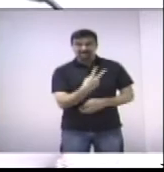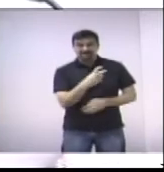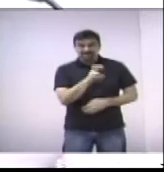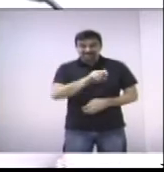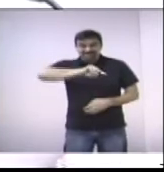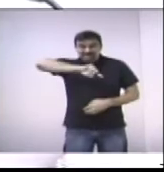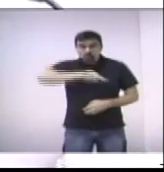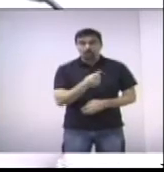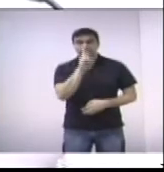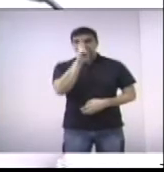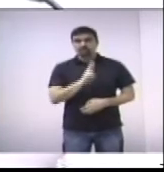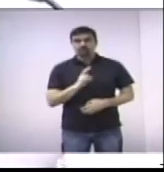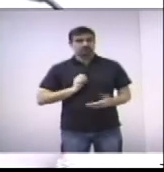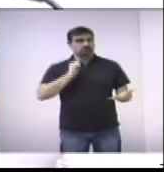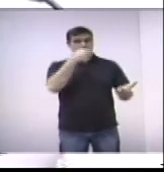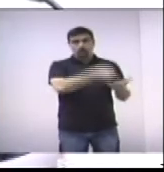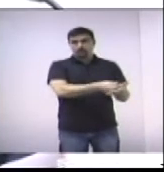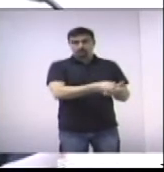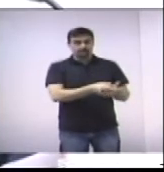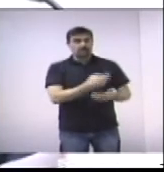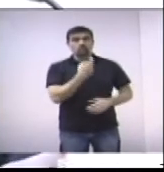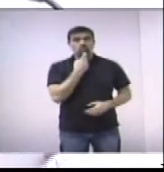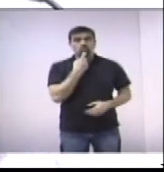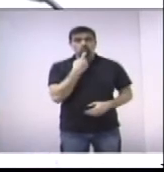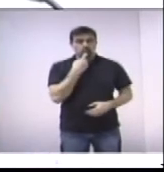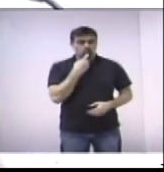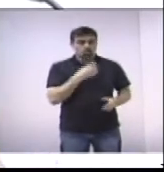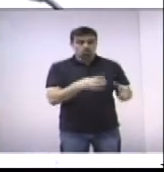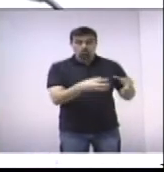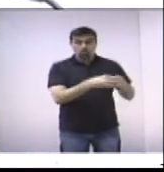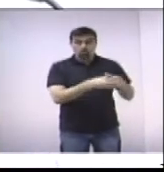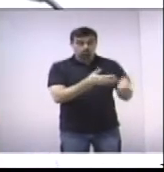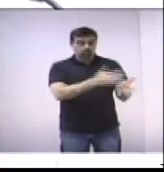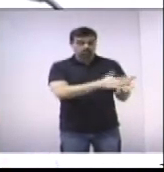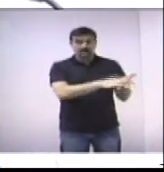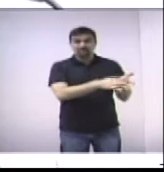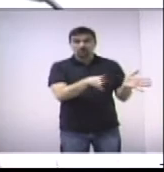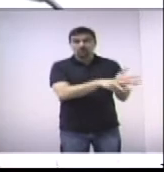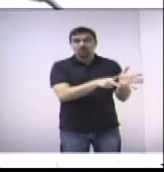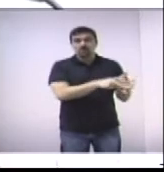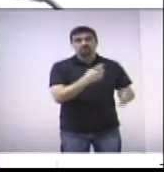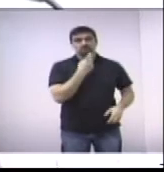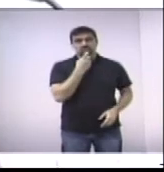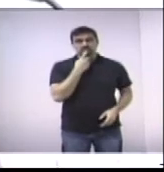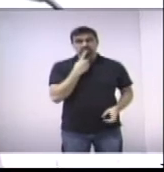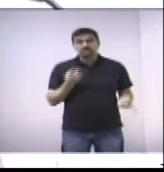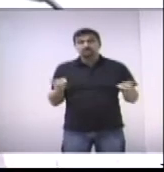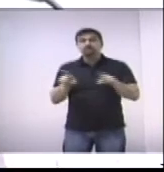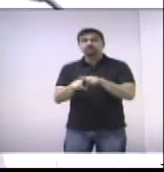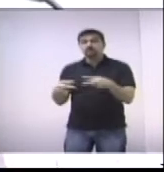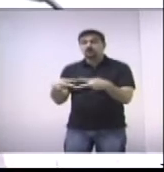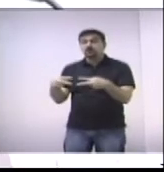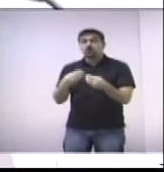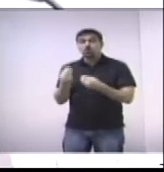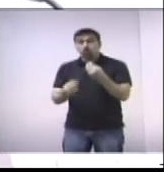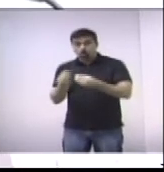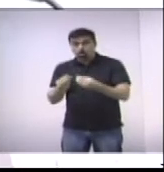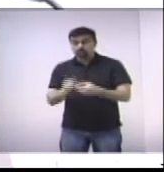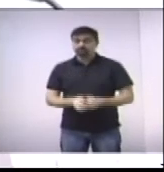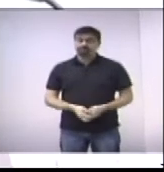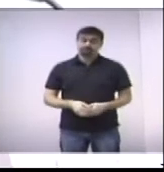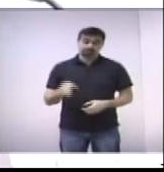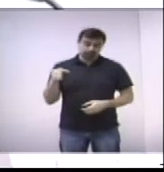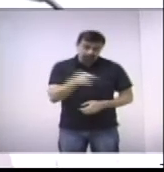à vitória do Carnaval. As informações são do jornal Correio Popular. A assessoria de imprensa da Prefeitura de Campinas disse que